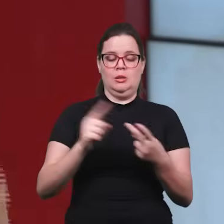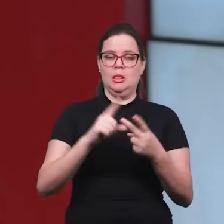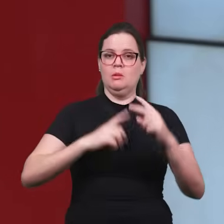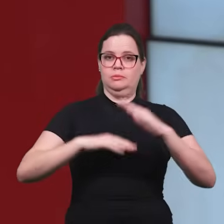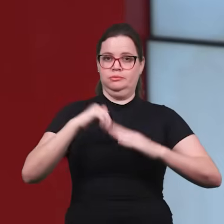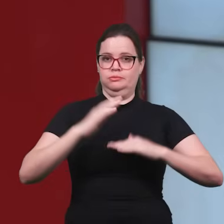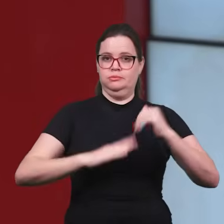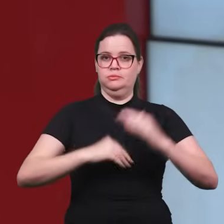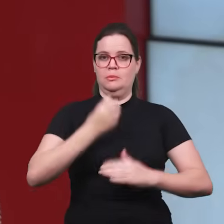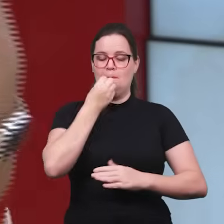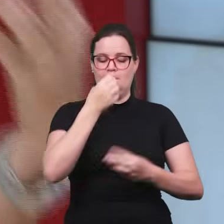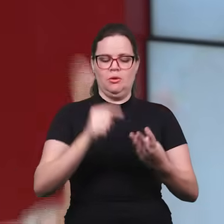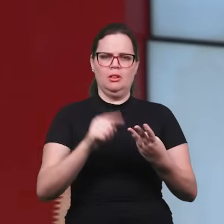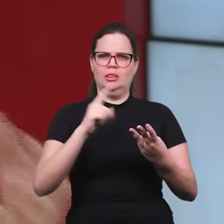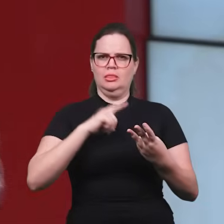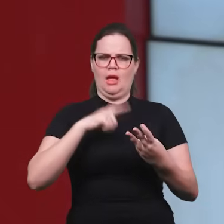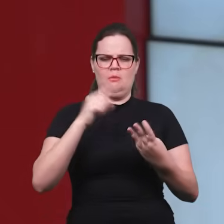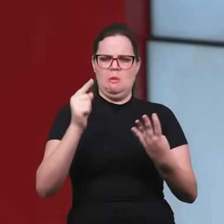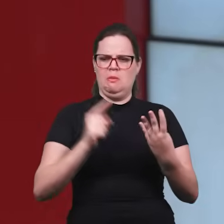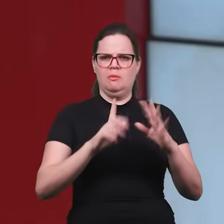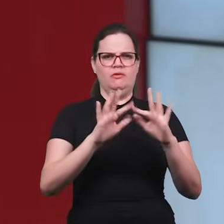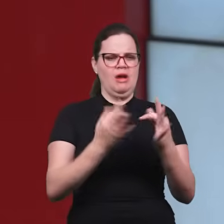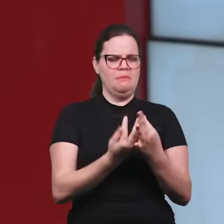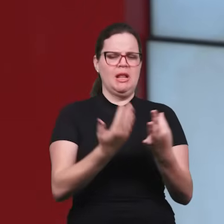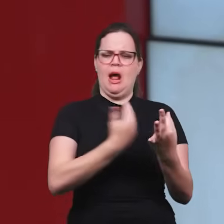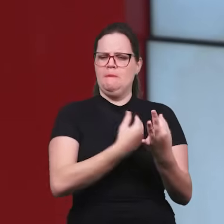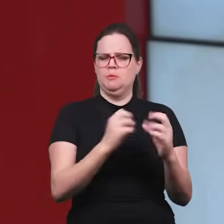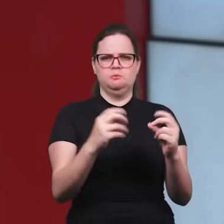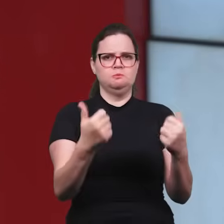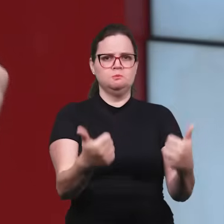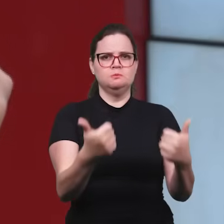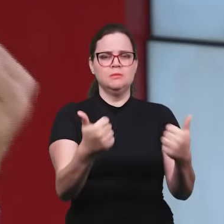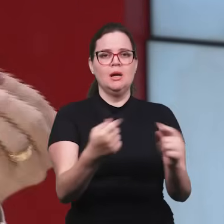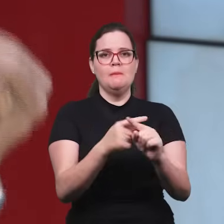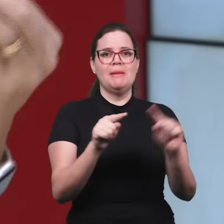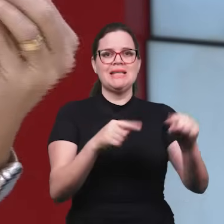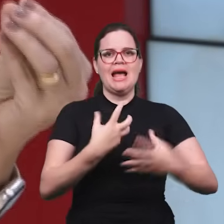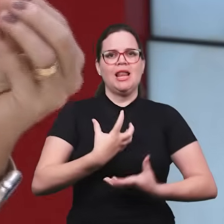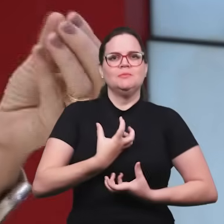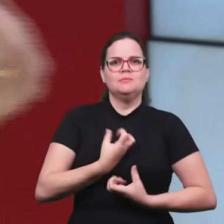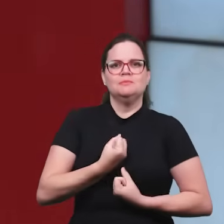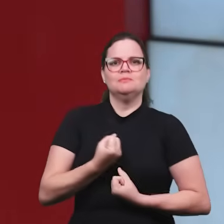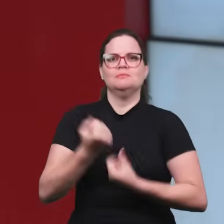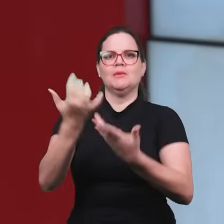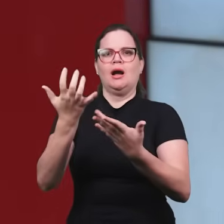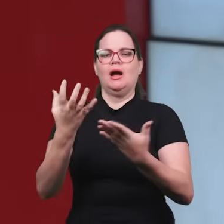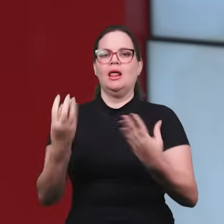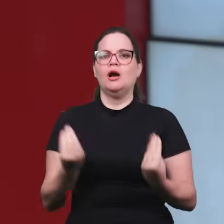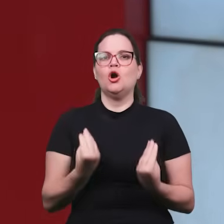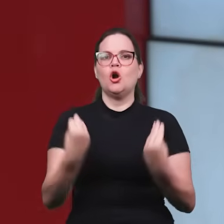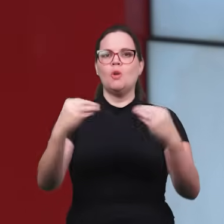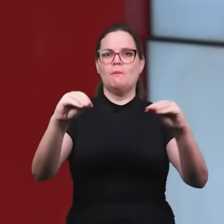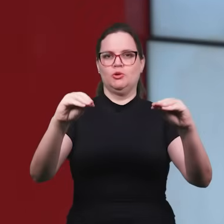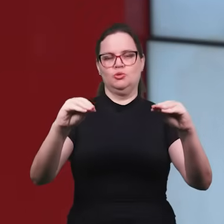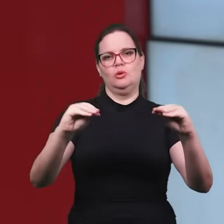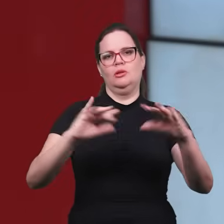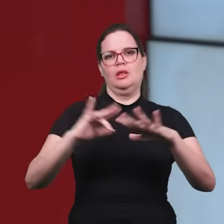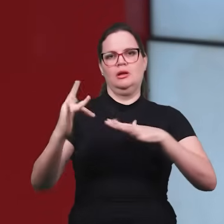boa carreira, você vê que é cercada de bens, de família, de amigos. E teve um dia que ela deixou escrito assim na rede